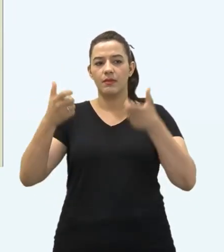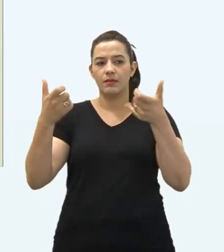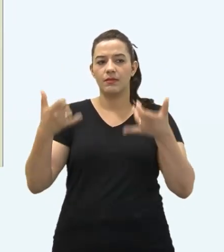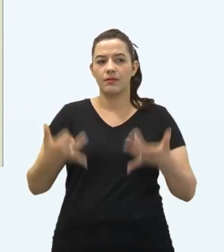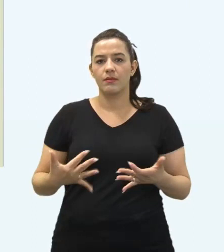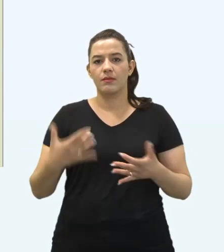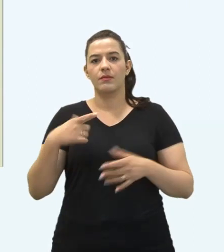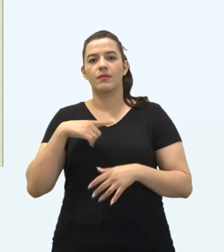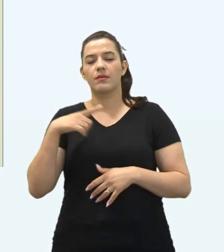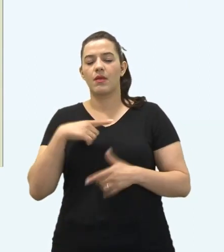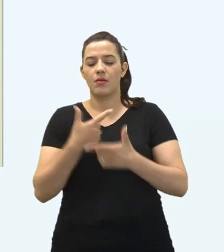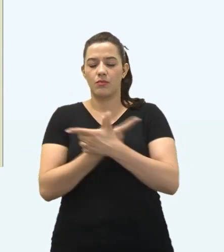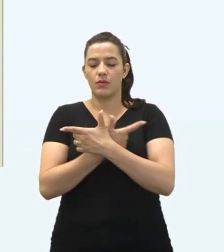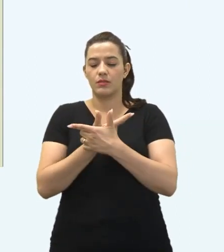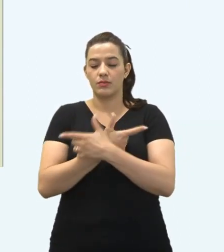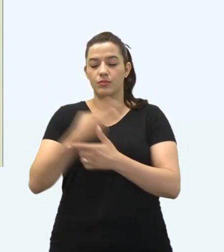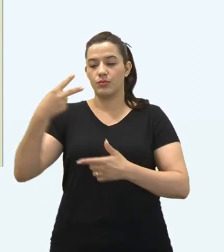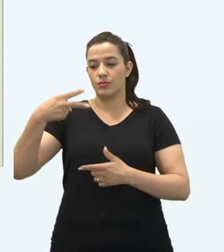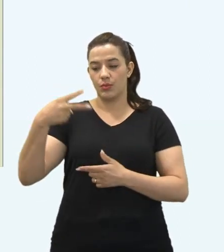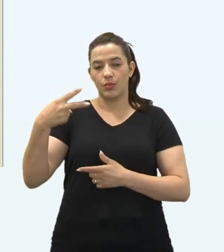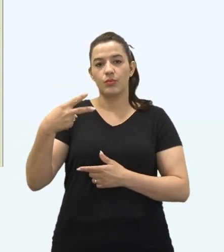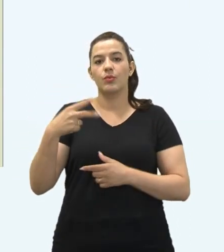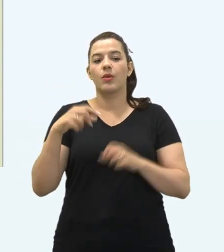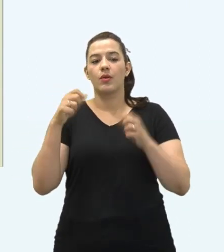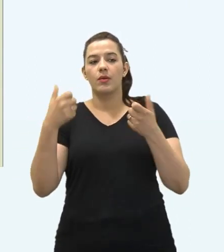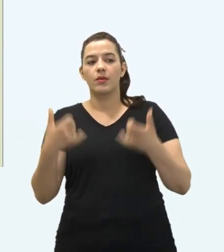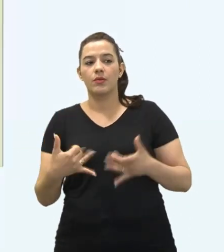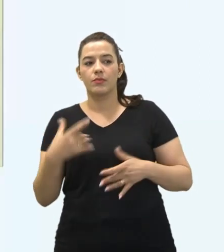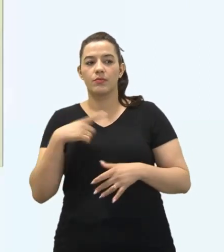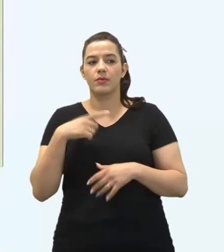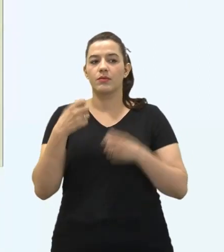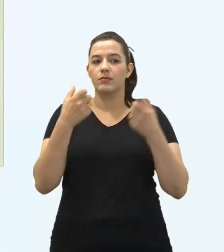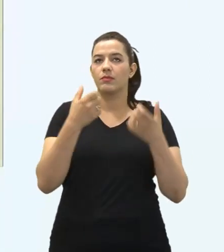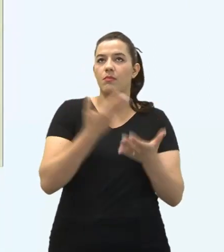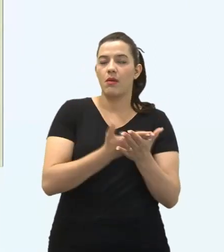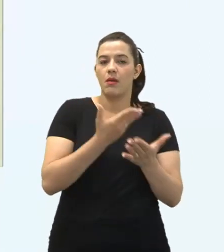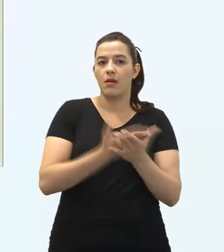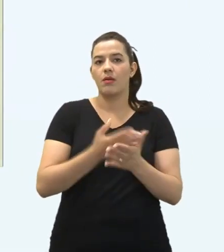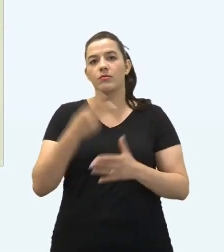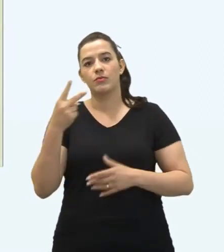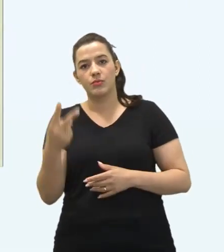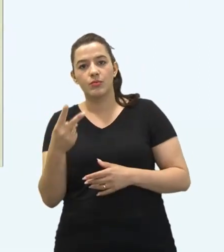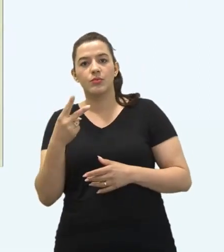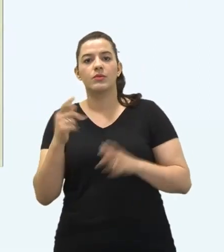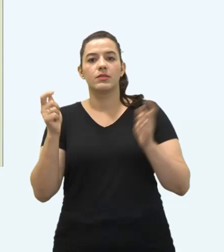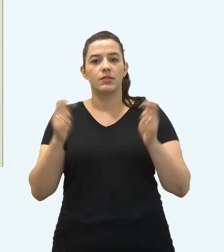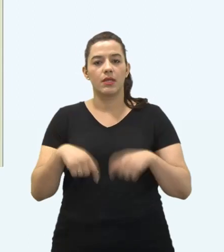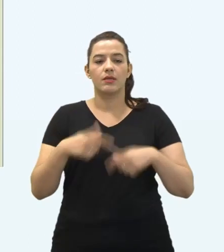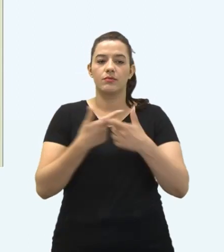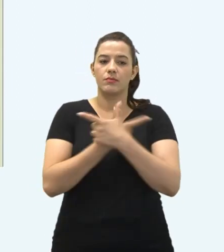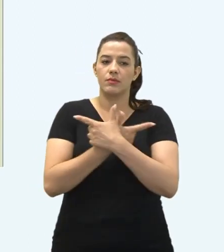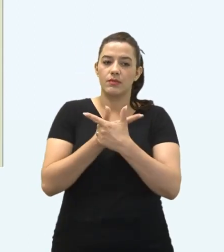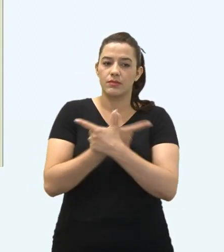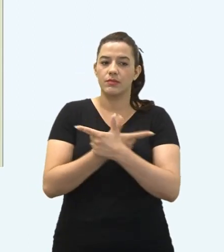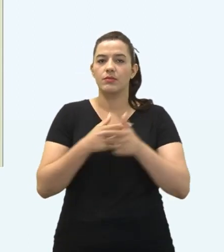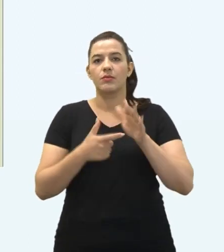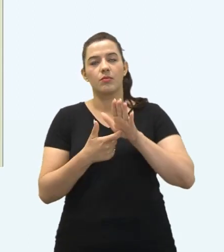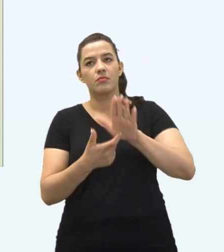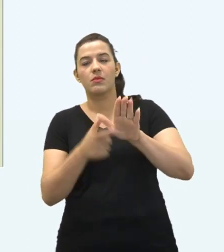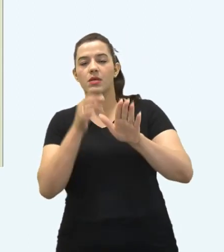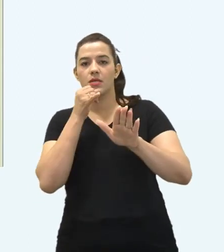equação do segundo grau normalmente eu gasto uma duas aulas né que eu explico que é uma equação do alguns